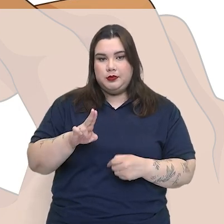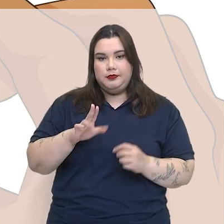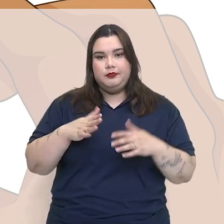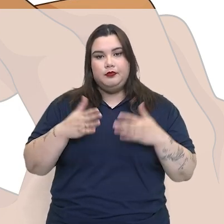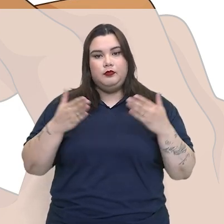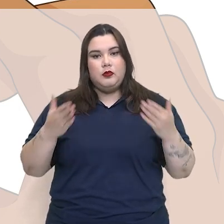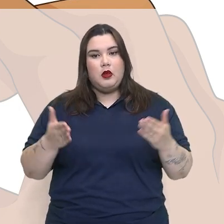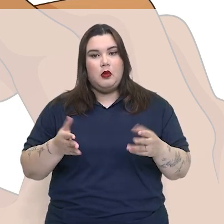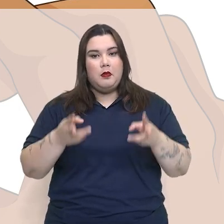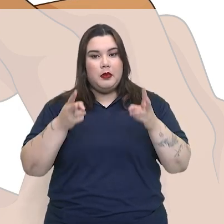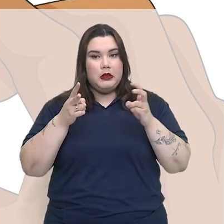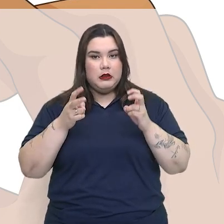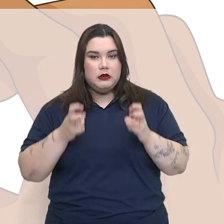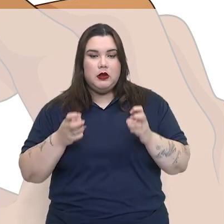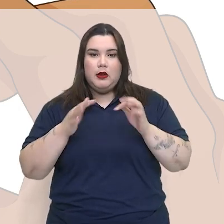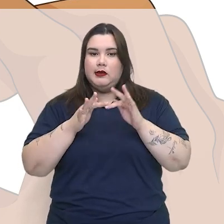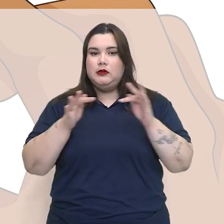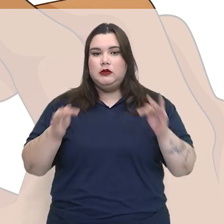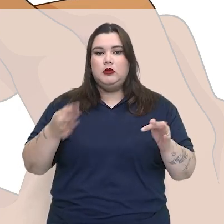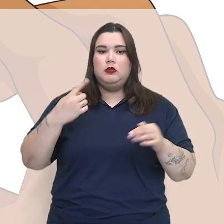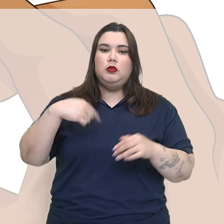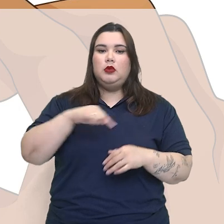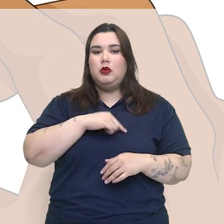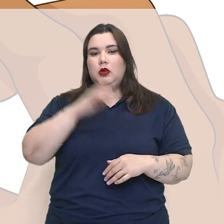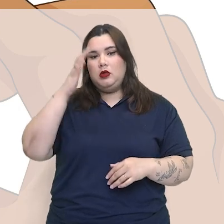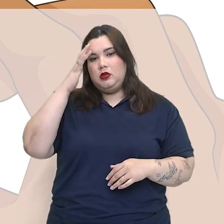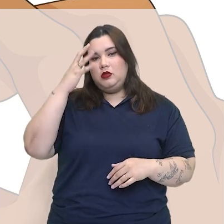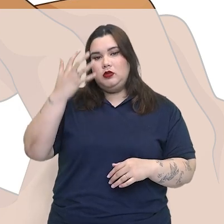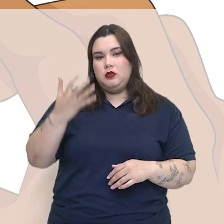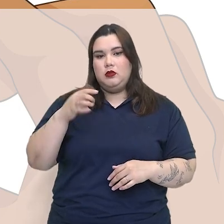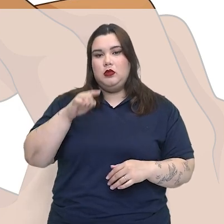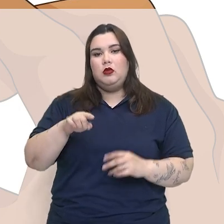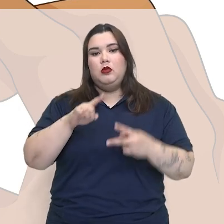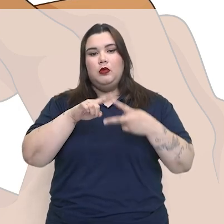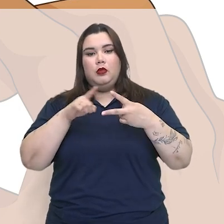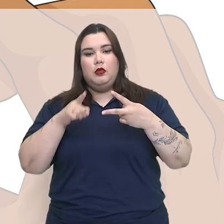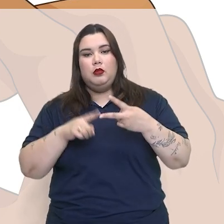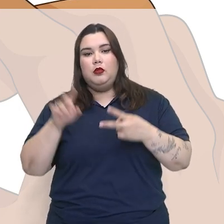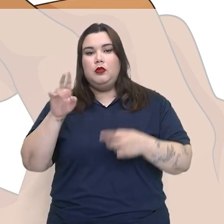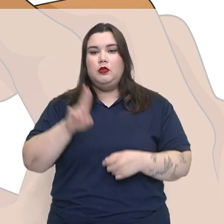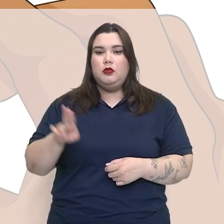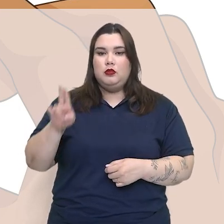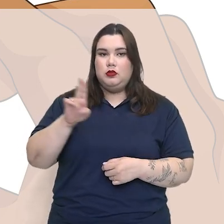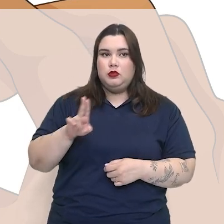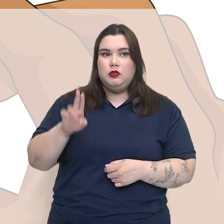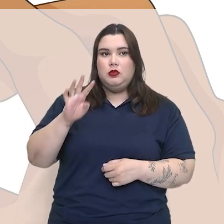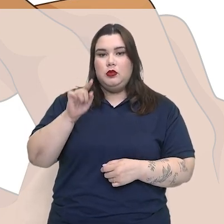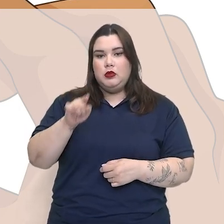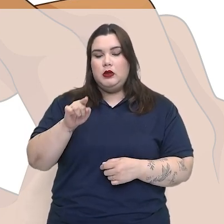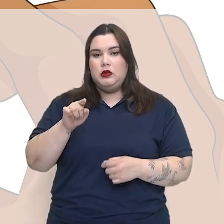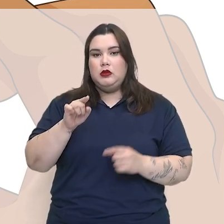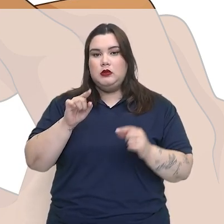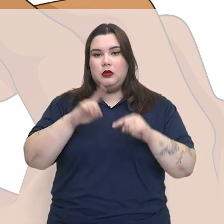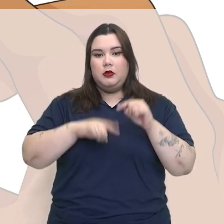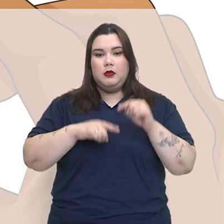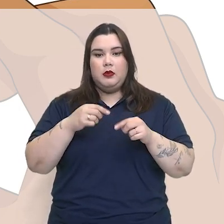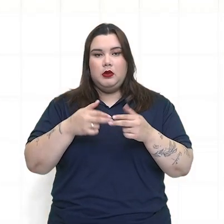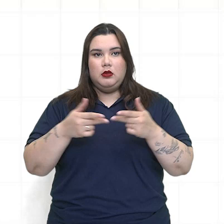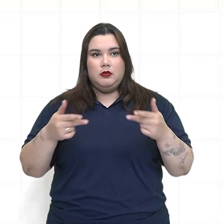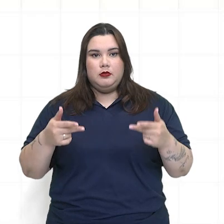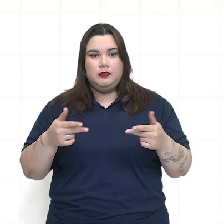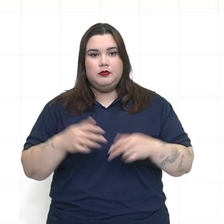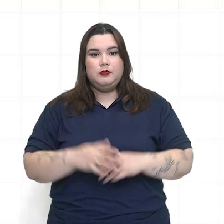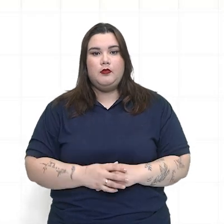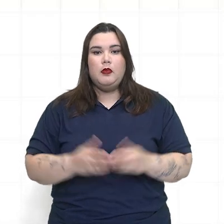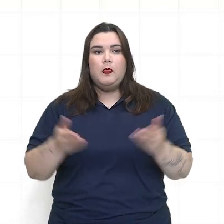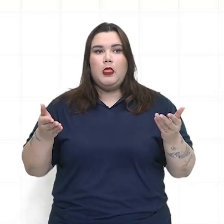veja que é bem simples a gente realizar a medida de um ângulo utilizando o transferidor. E agora a gente tem